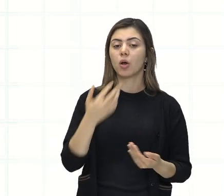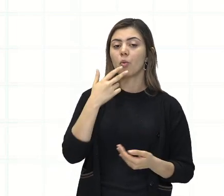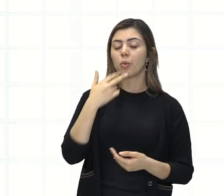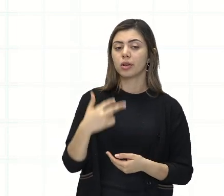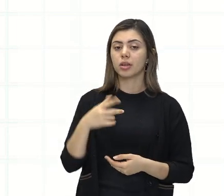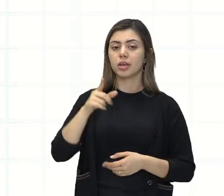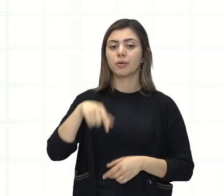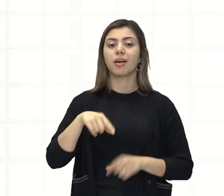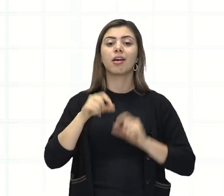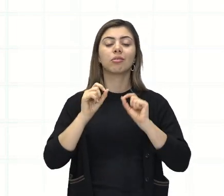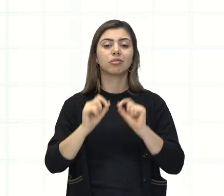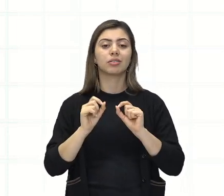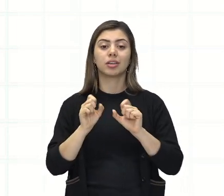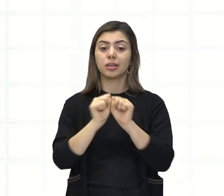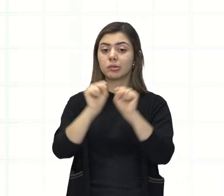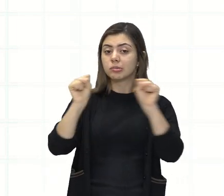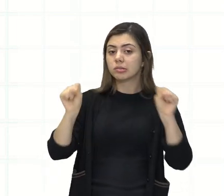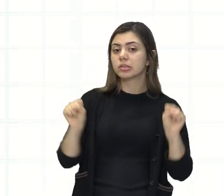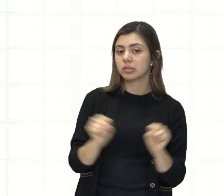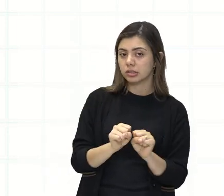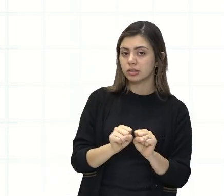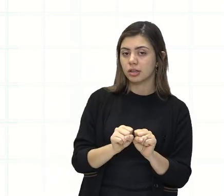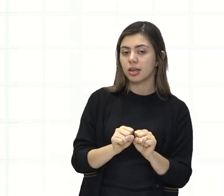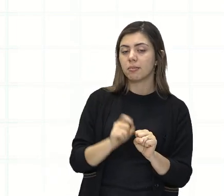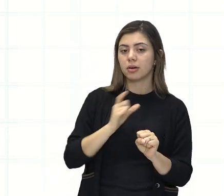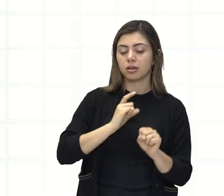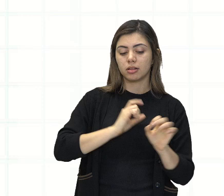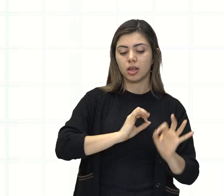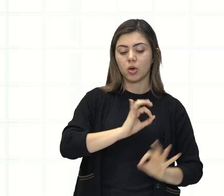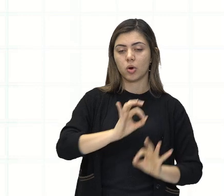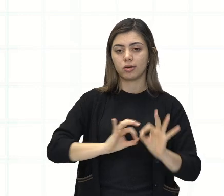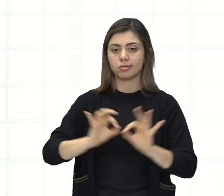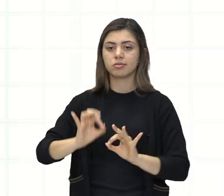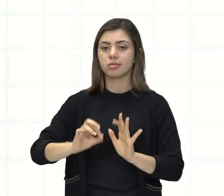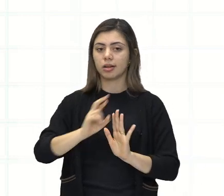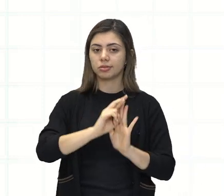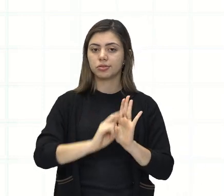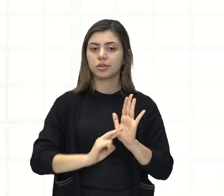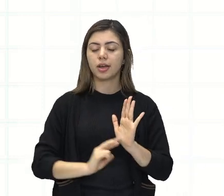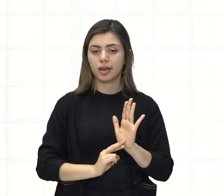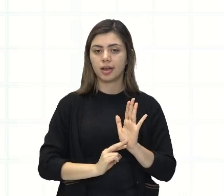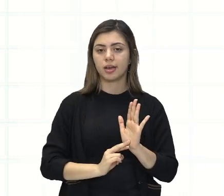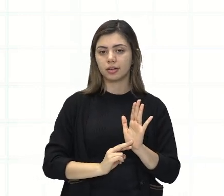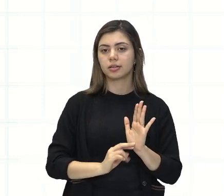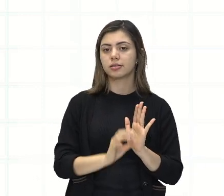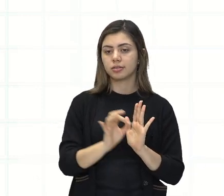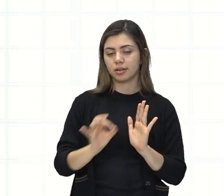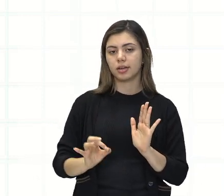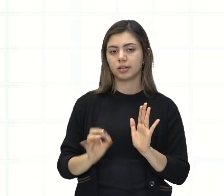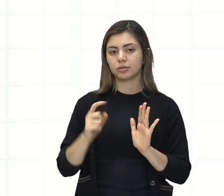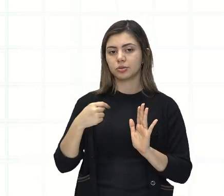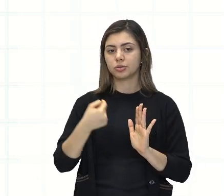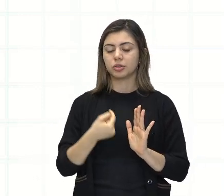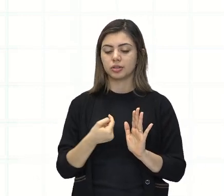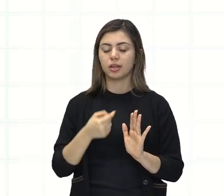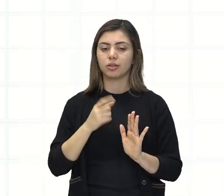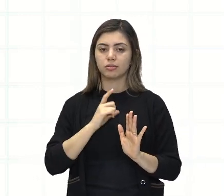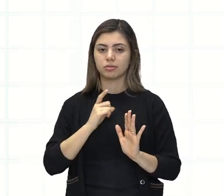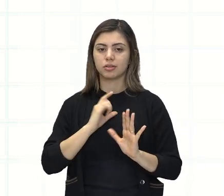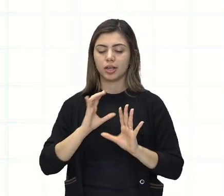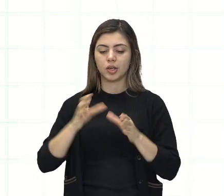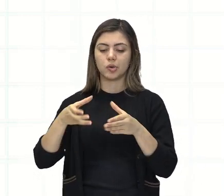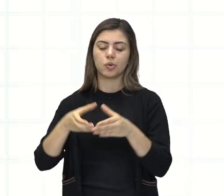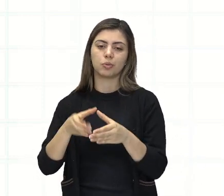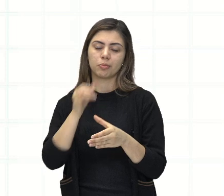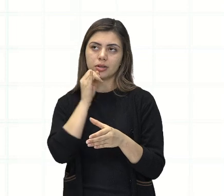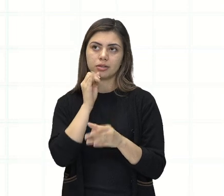um sistema organizado, tá, gente? De signos convencionais. As